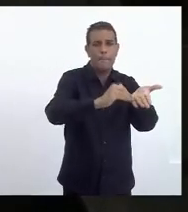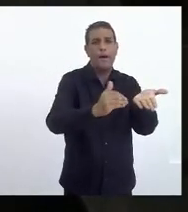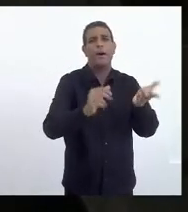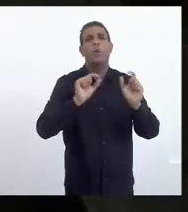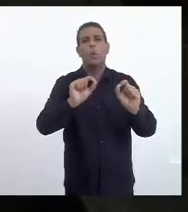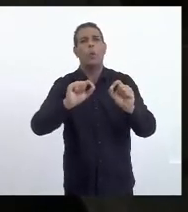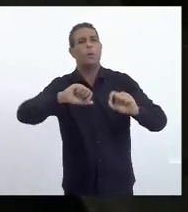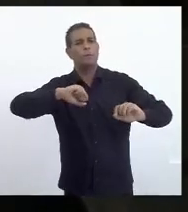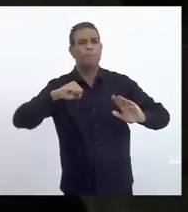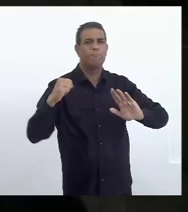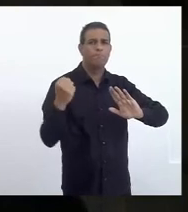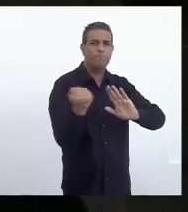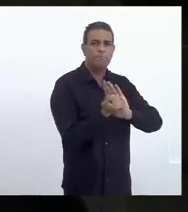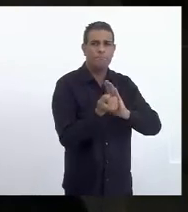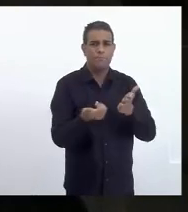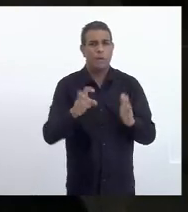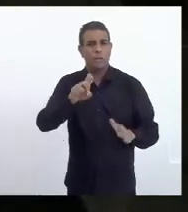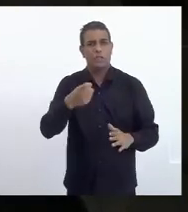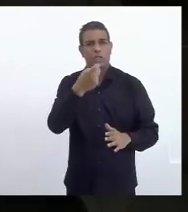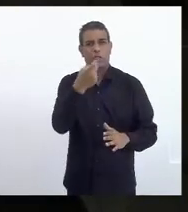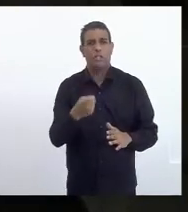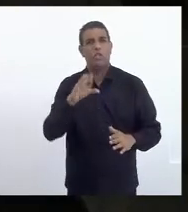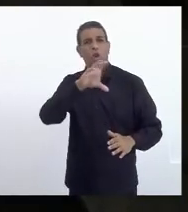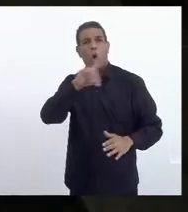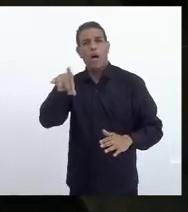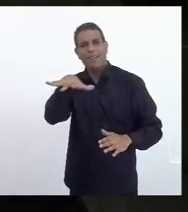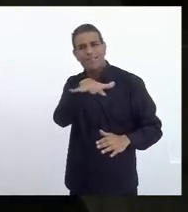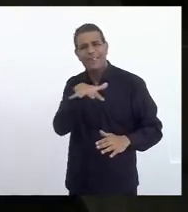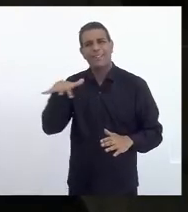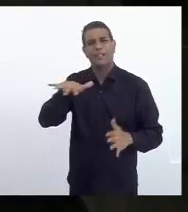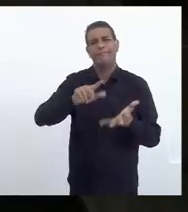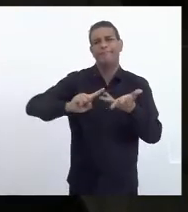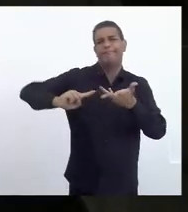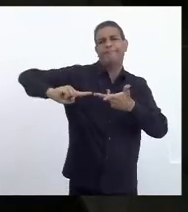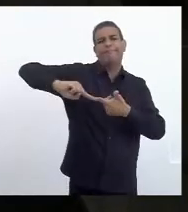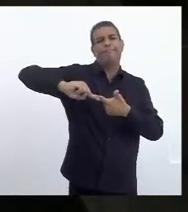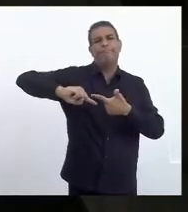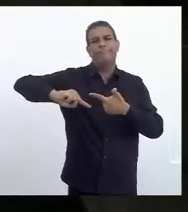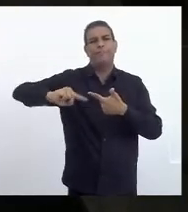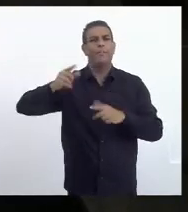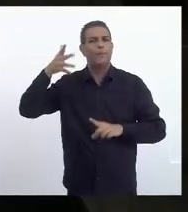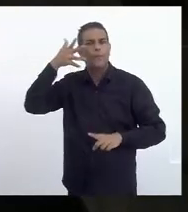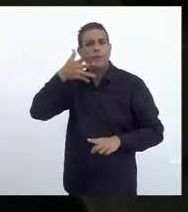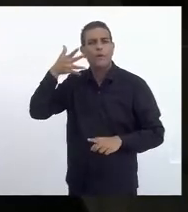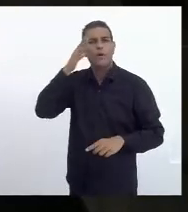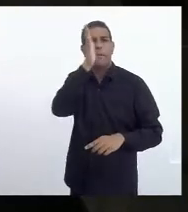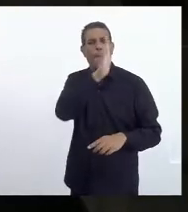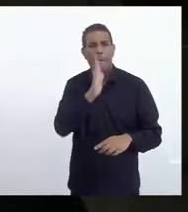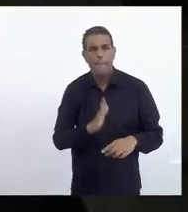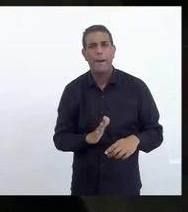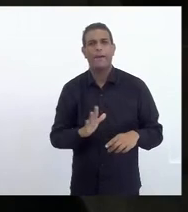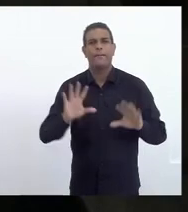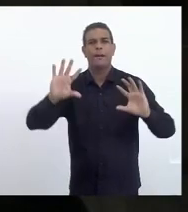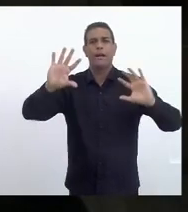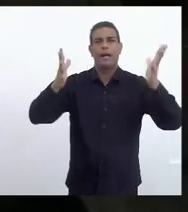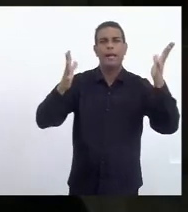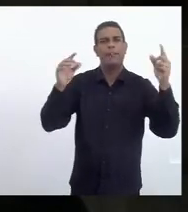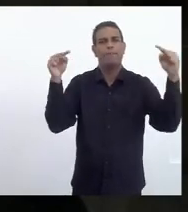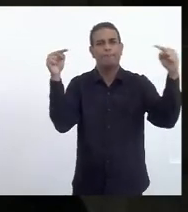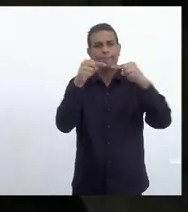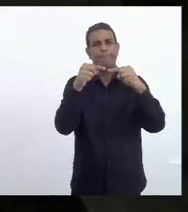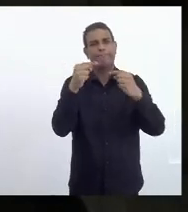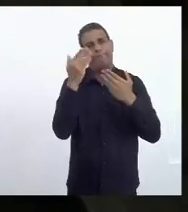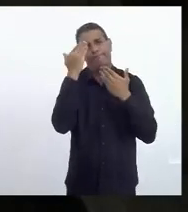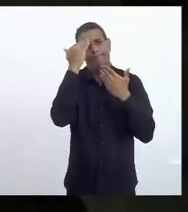simbólica do ex-coordenador hoje é esconder a dor no Fórum Brasileiro de mudança de clima para o cantor